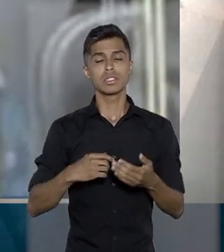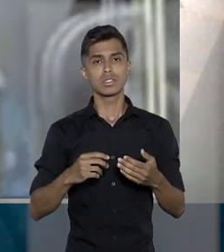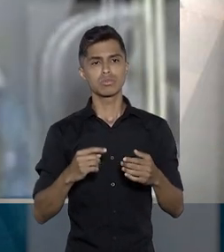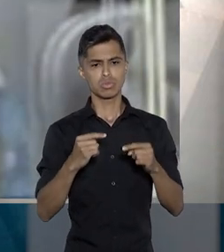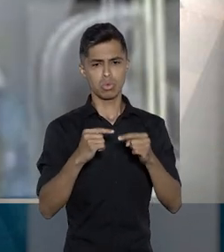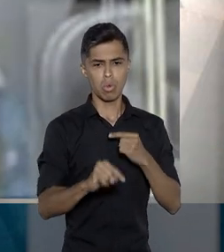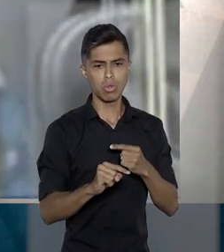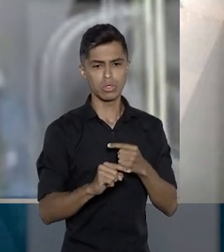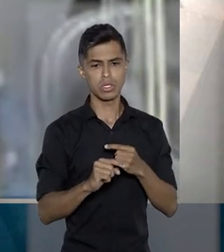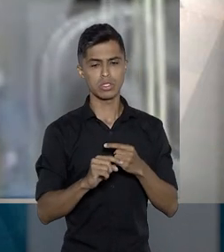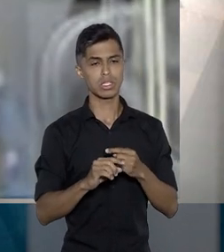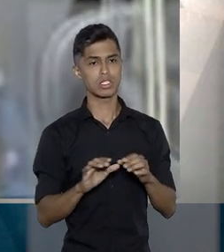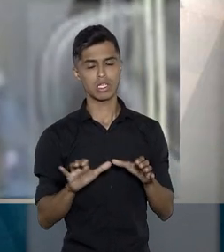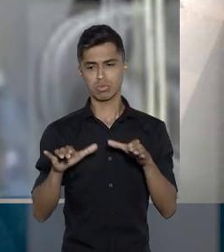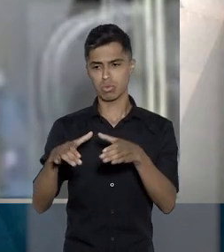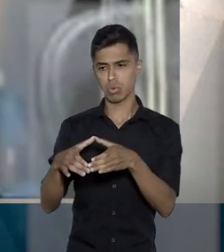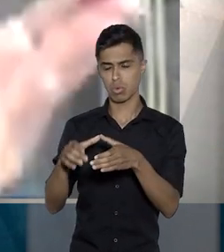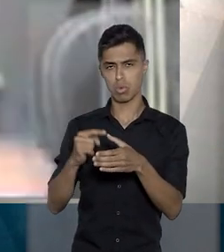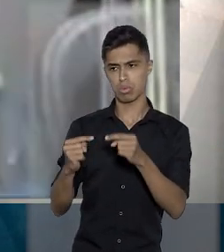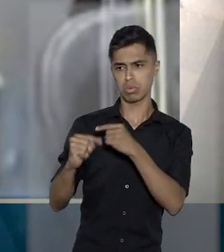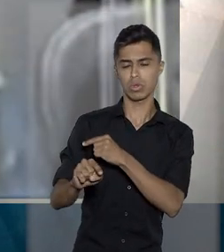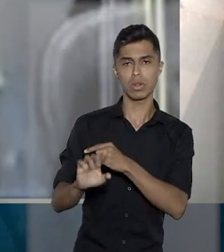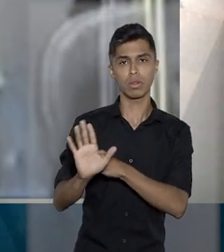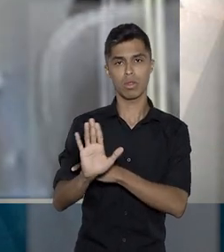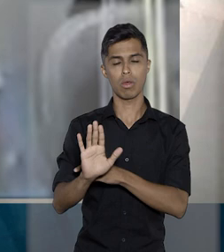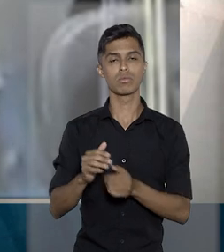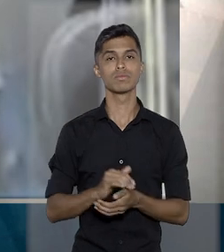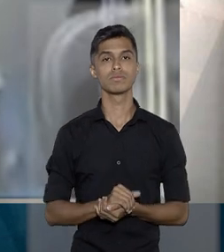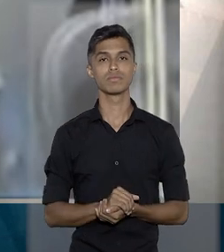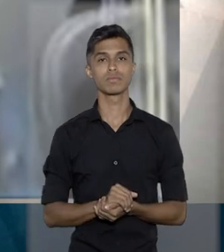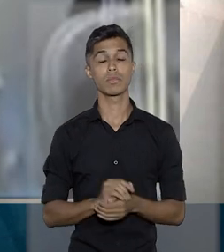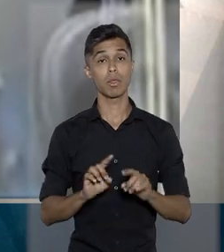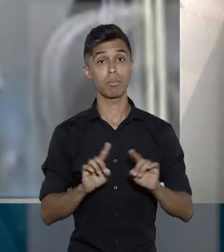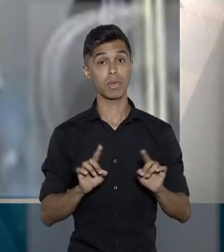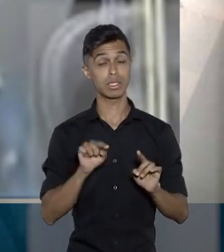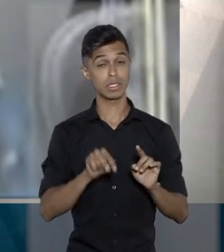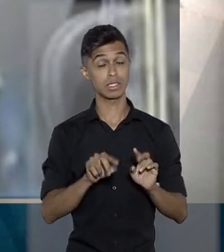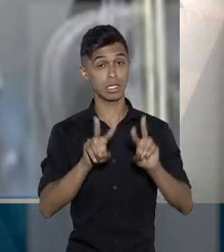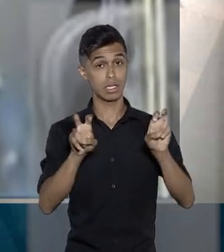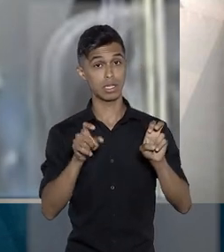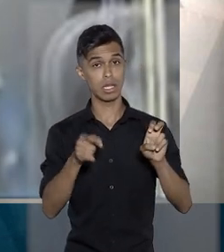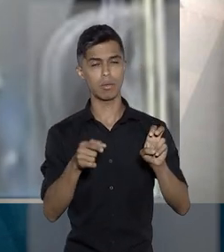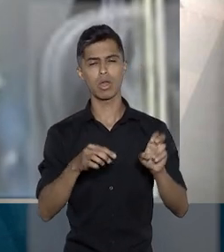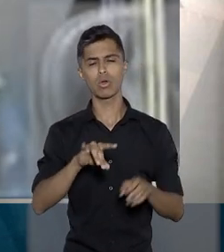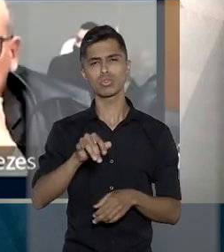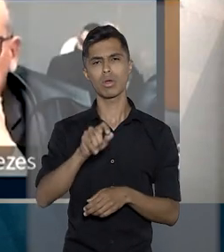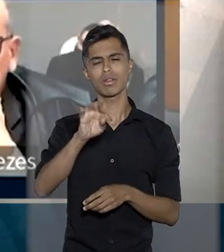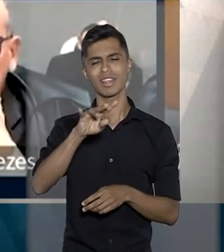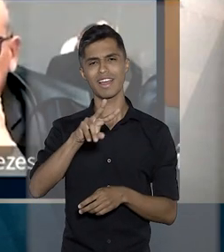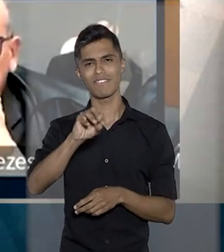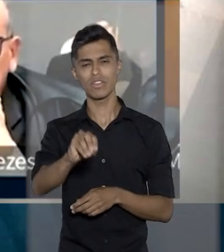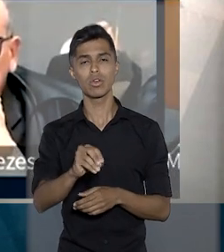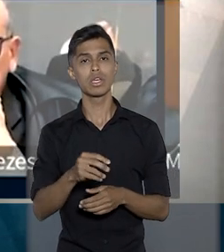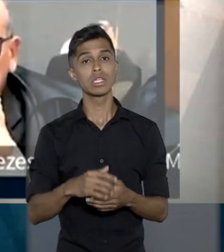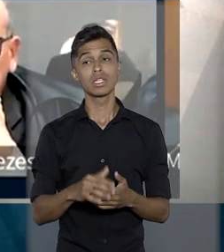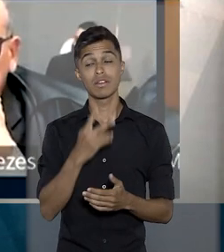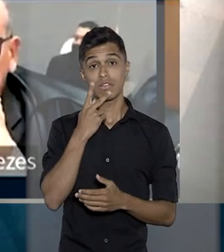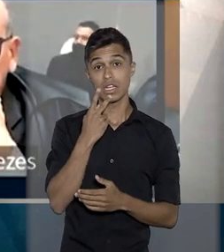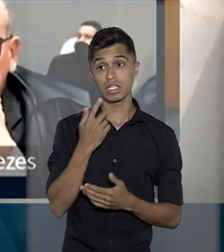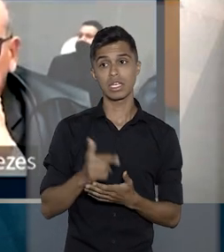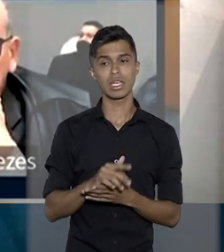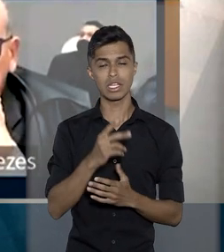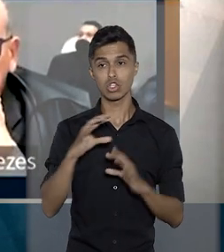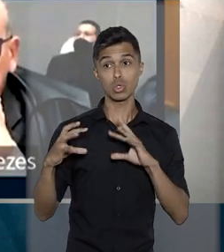não contraria o princípio da colegialidade no caso apreciado entretanto João Otávio de Noronha observou não haver